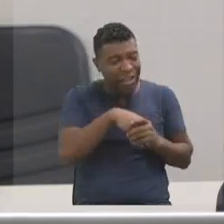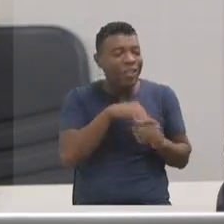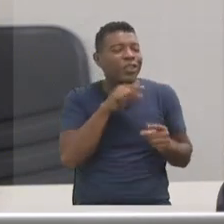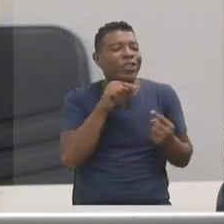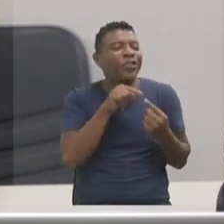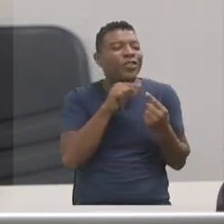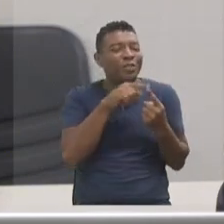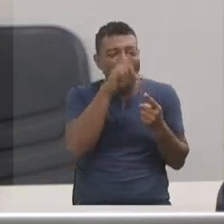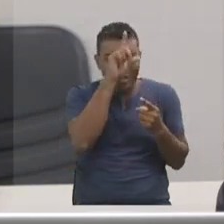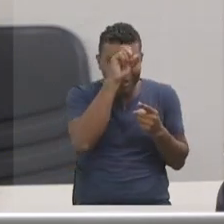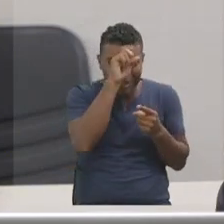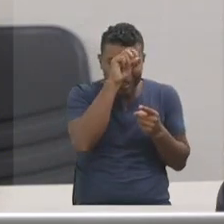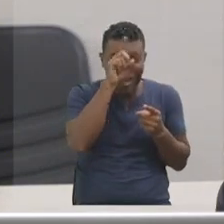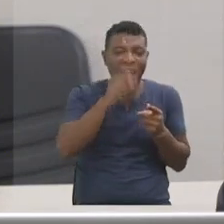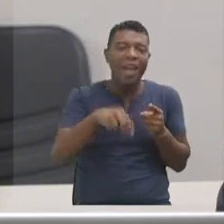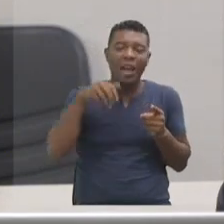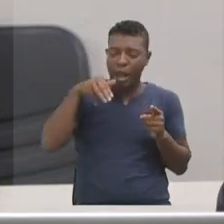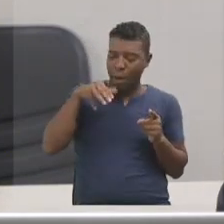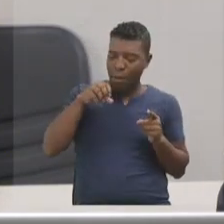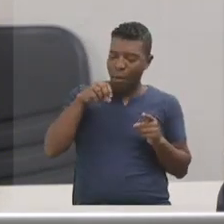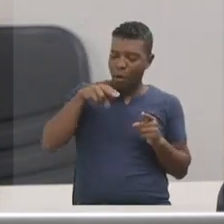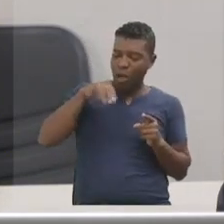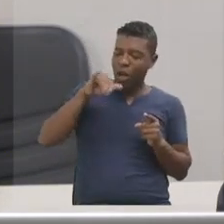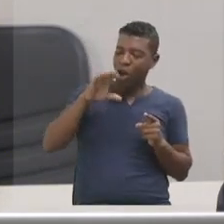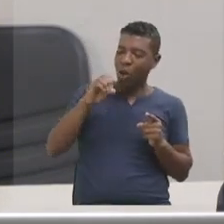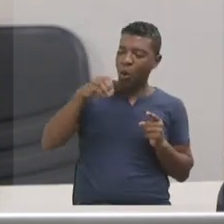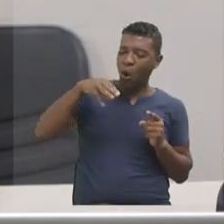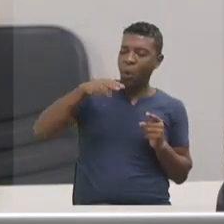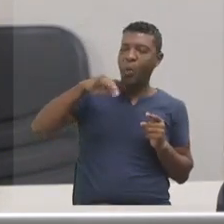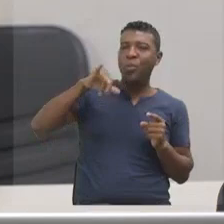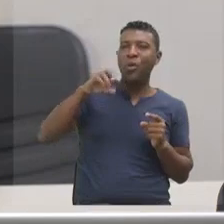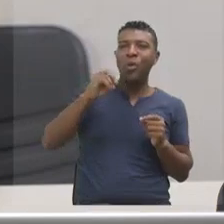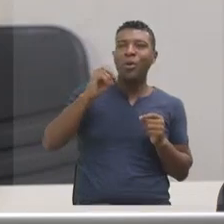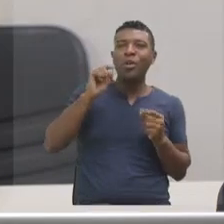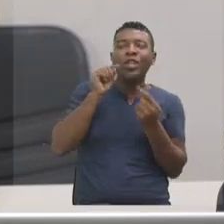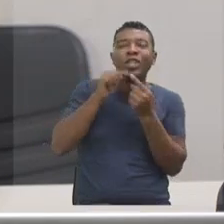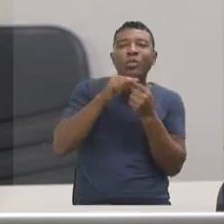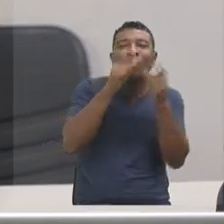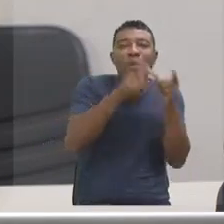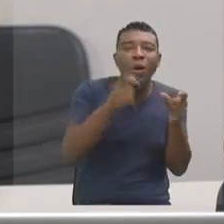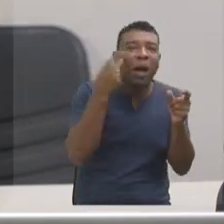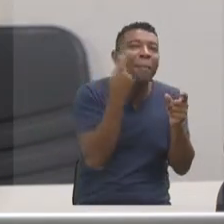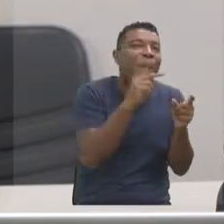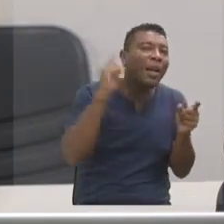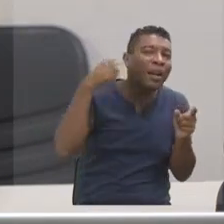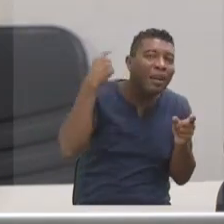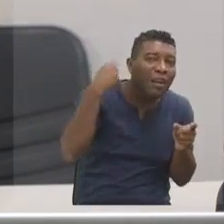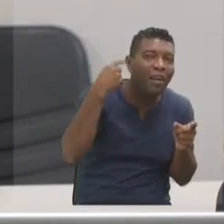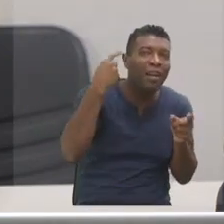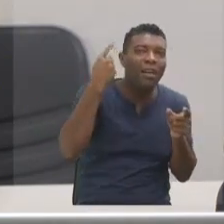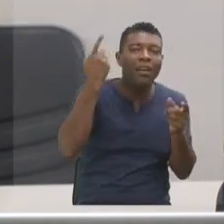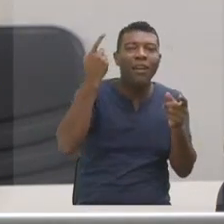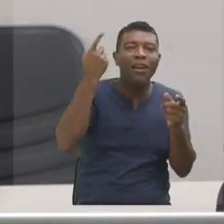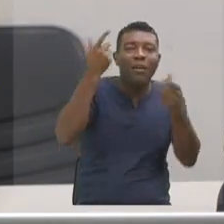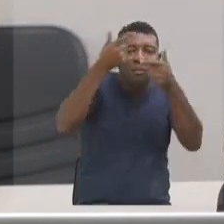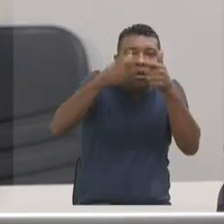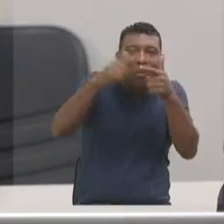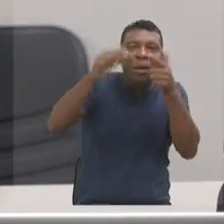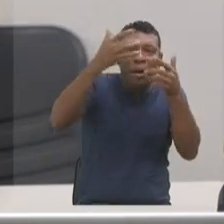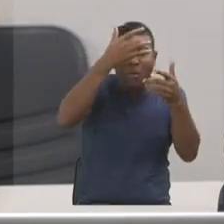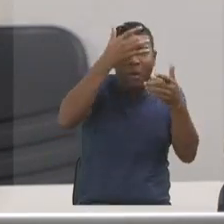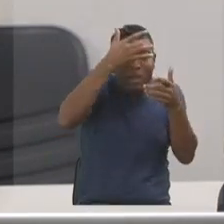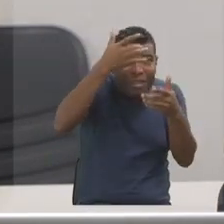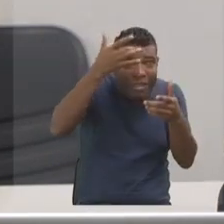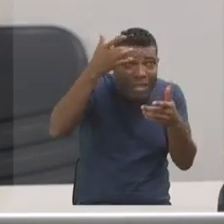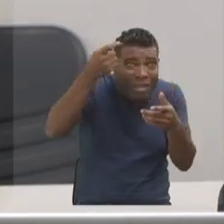sombria do manicômio de Barbacena temos os céus os centros de especialidade odontológicas sendo cof